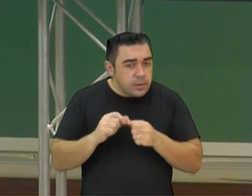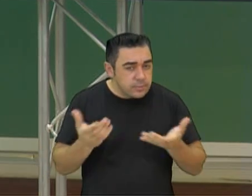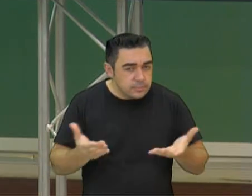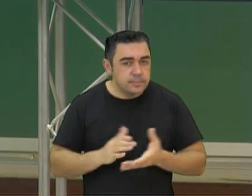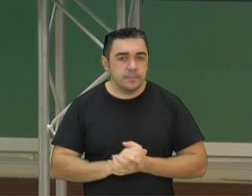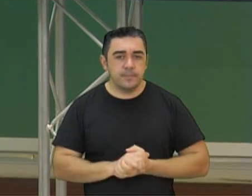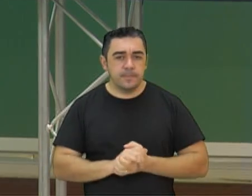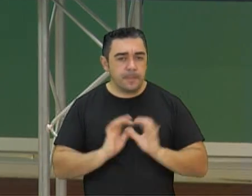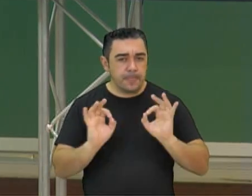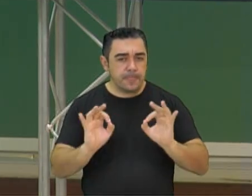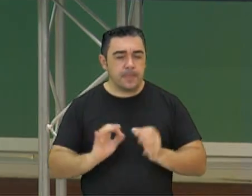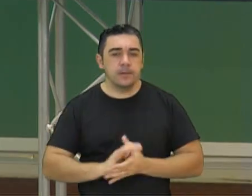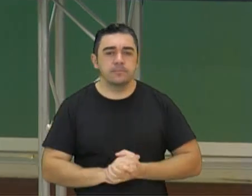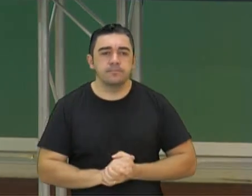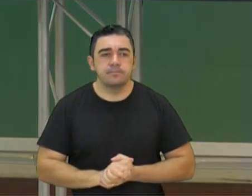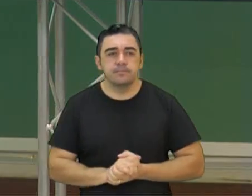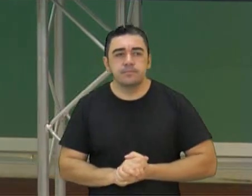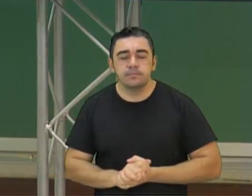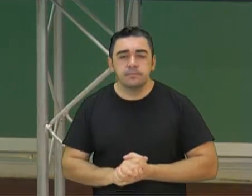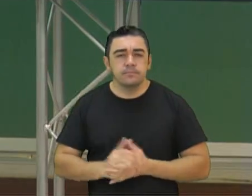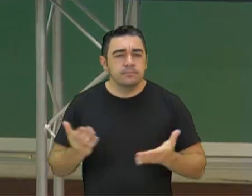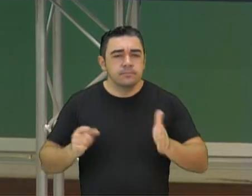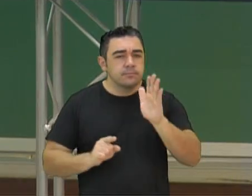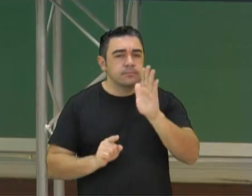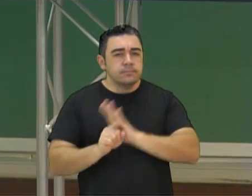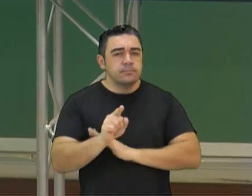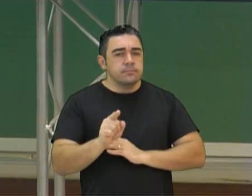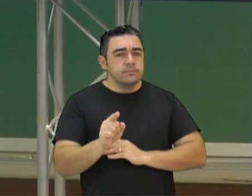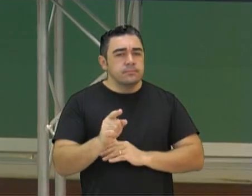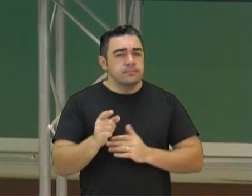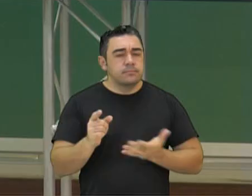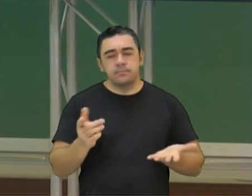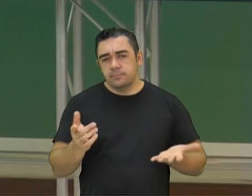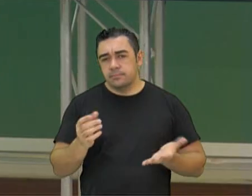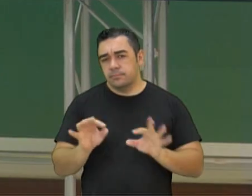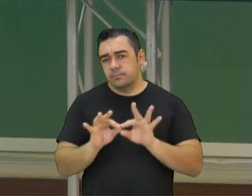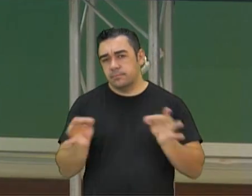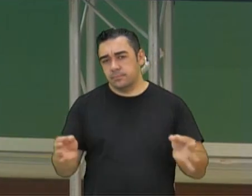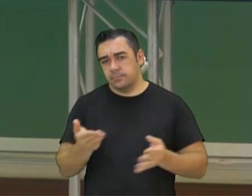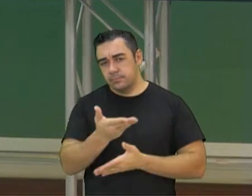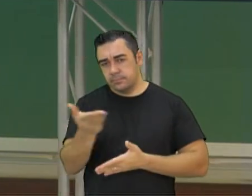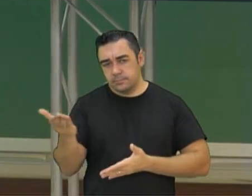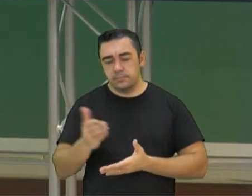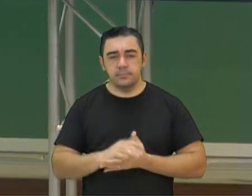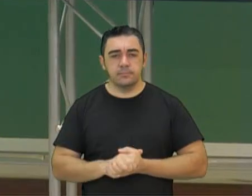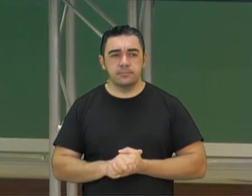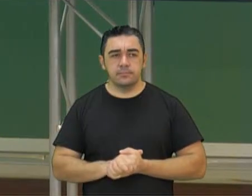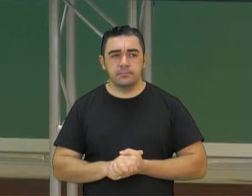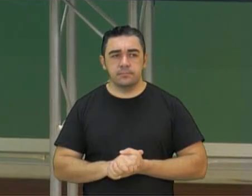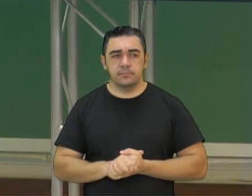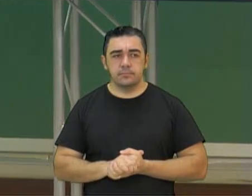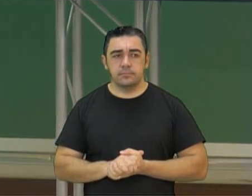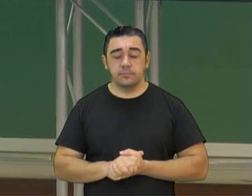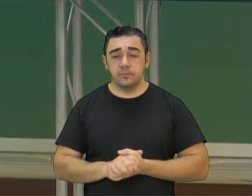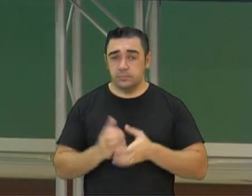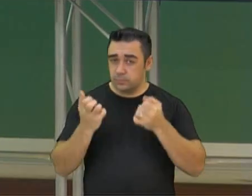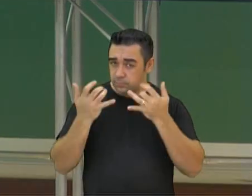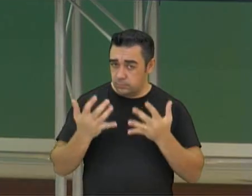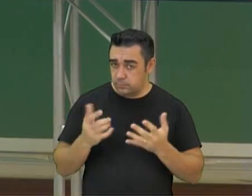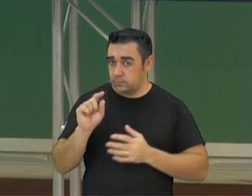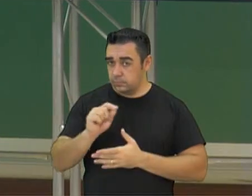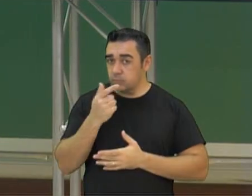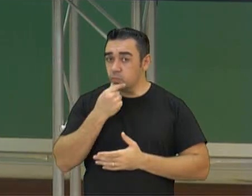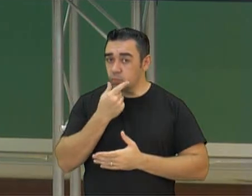realizando, certo? Aqui a gente tem uma perguntinha bem simples aqui, né? Então, eu falo um pouquinho de